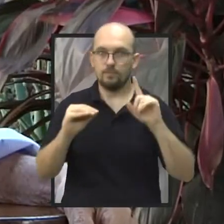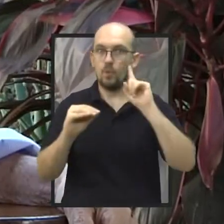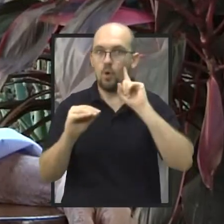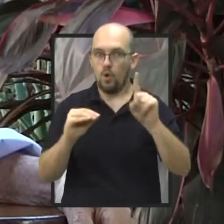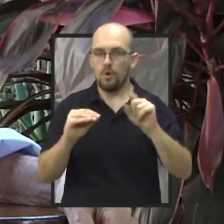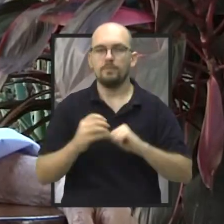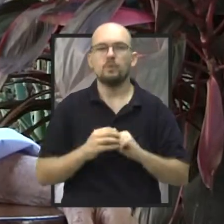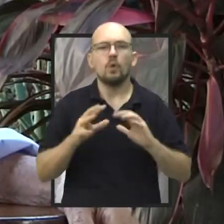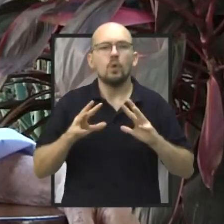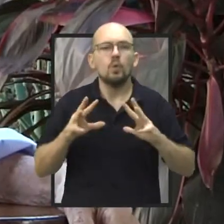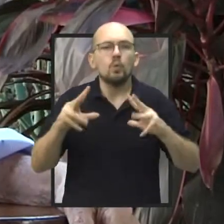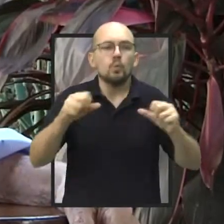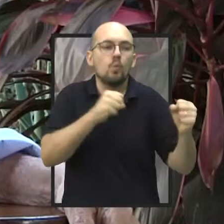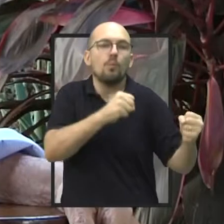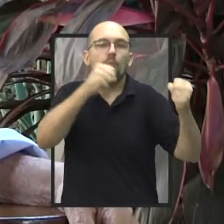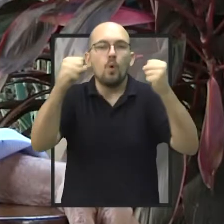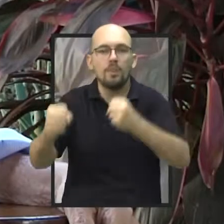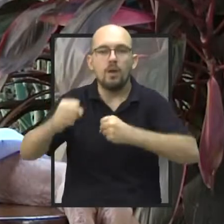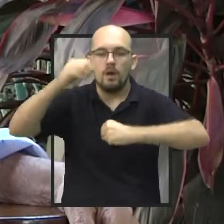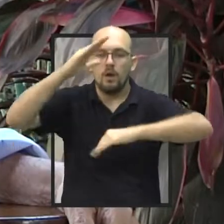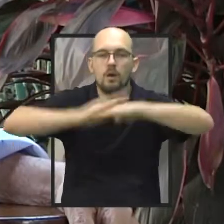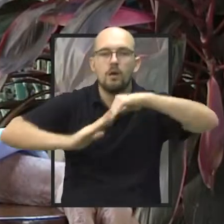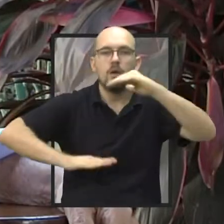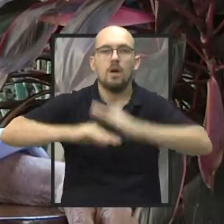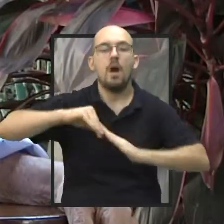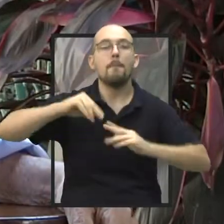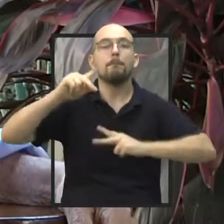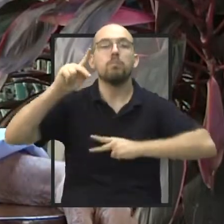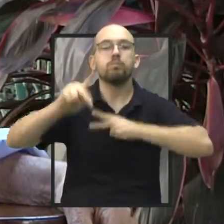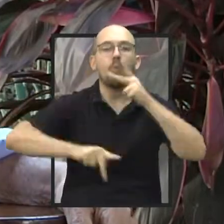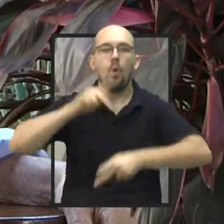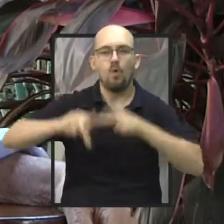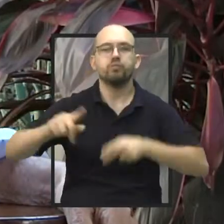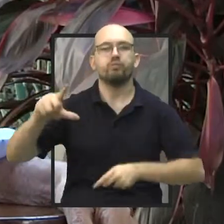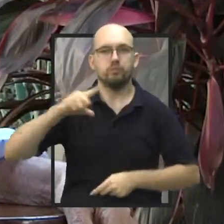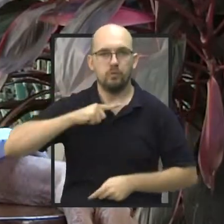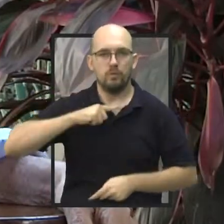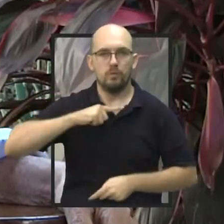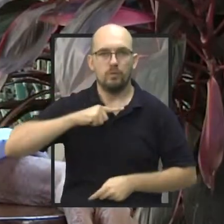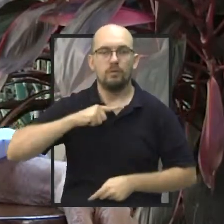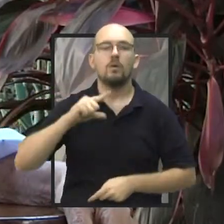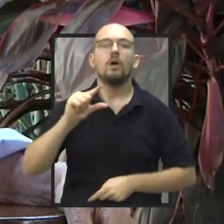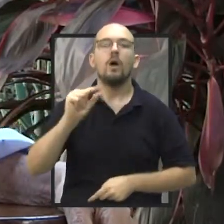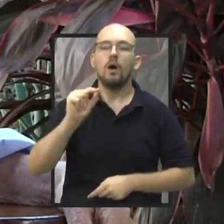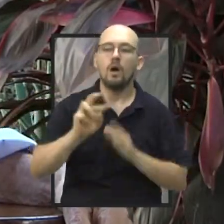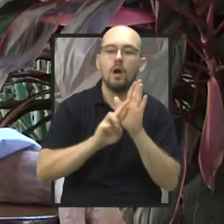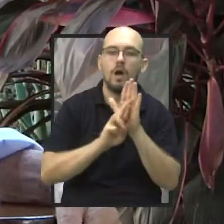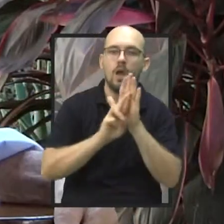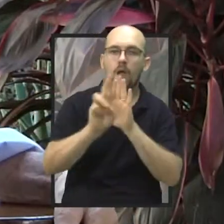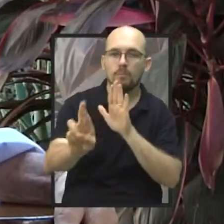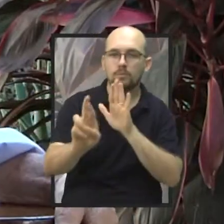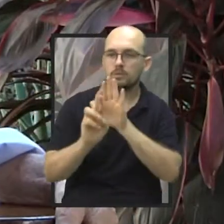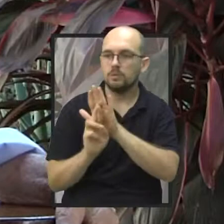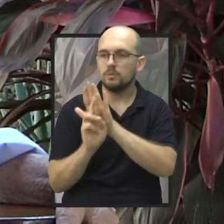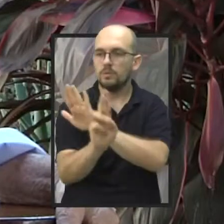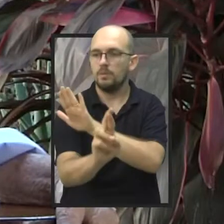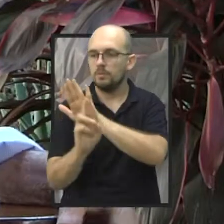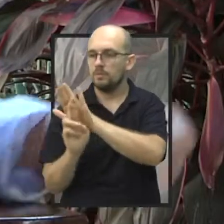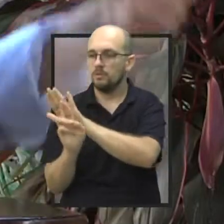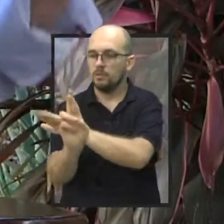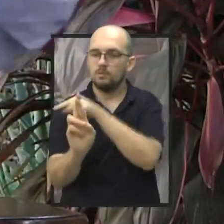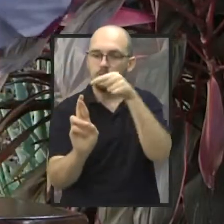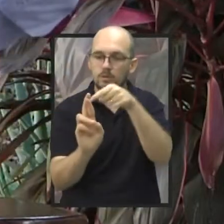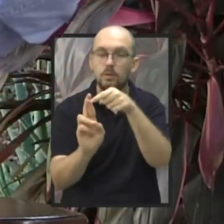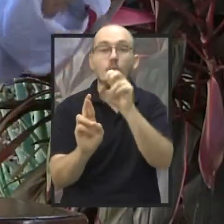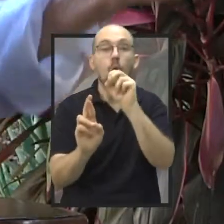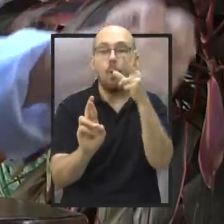Todo poder emana do povo, o qual será exercido por seus representantes ou diretamente, quer